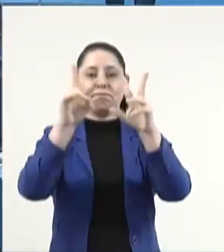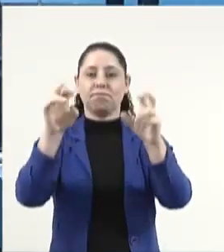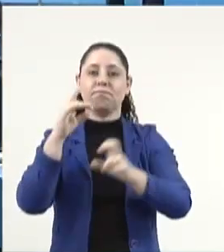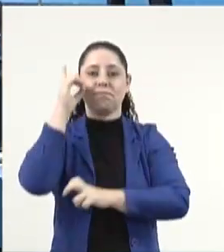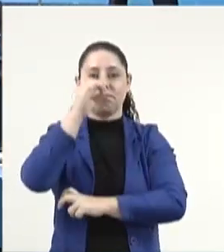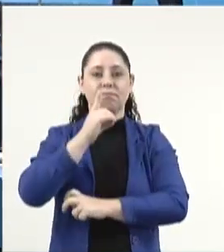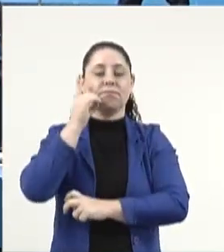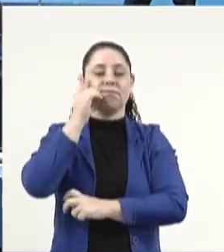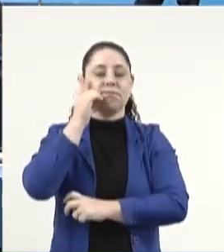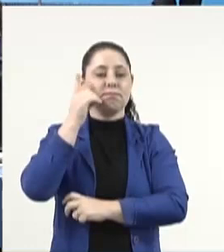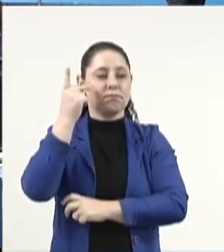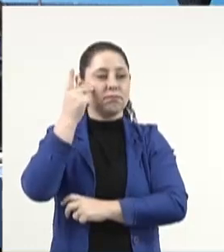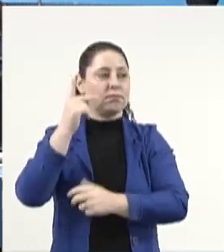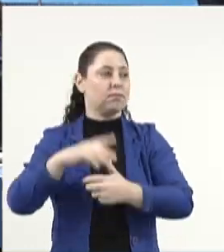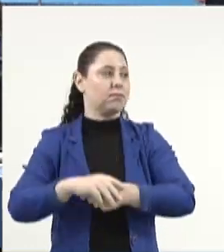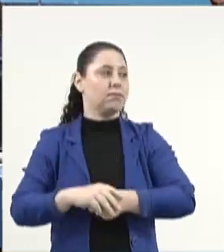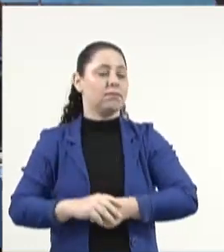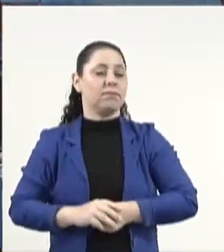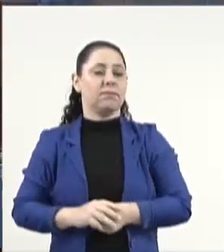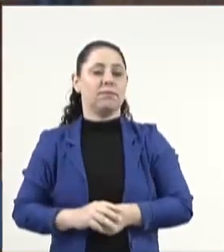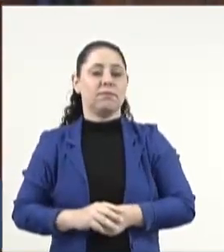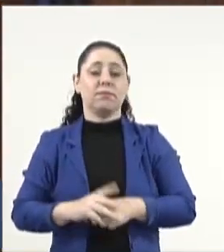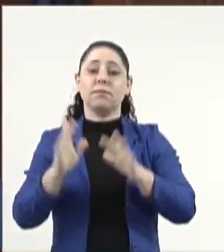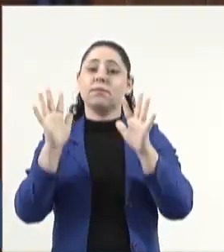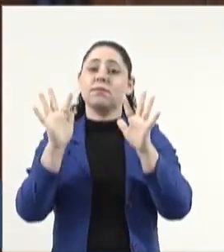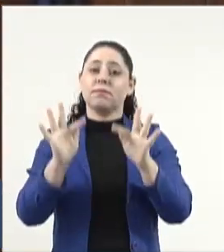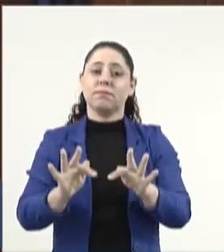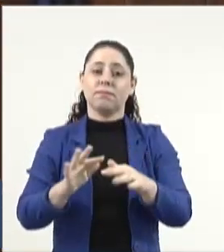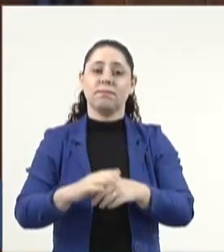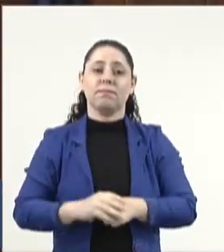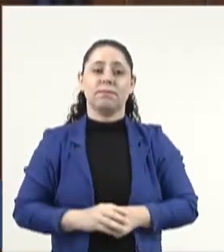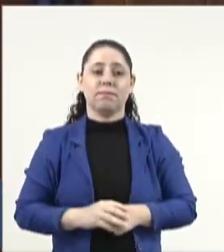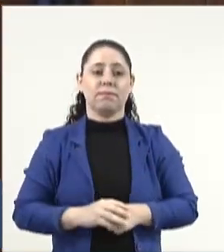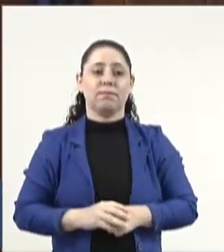Kemp. Obrigado, deputado. E para encerrar,